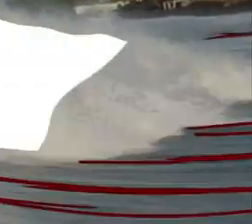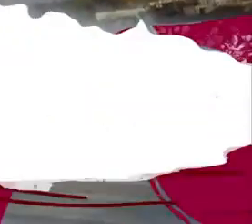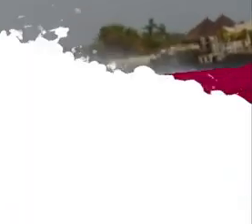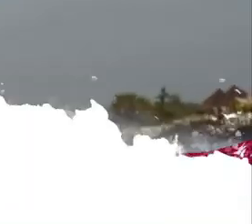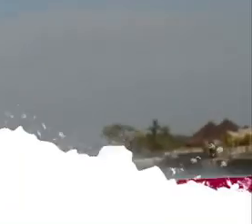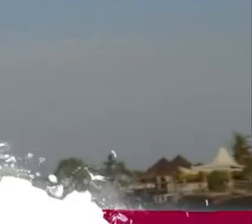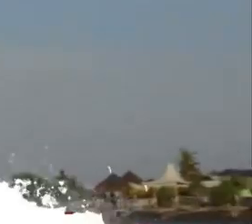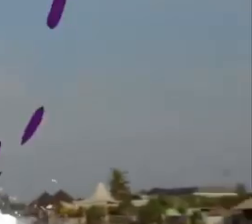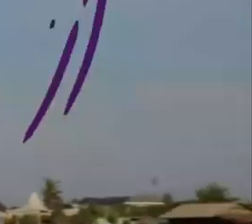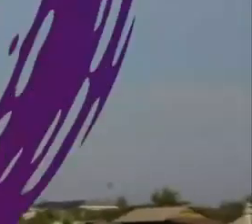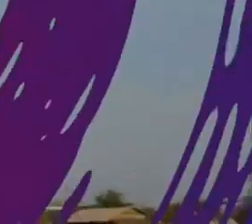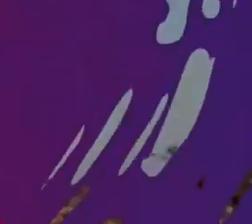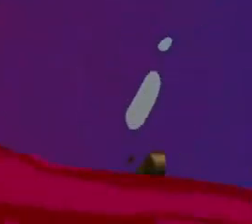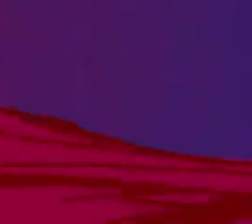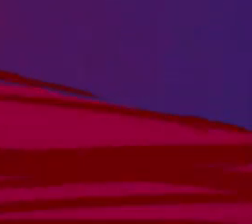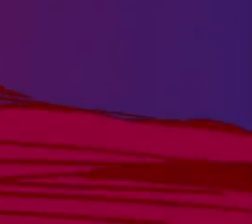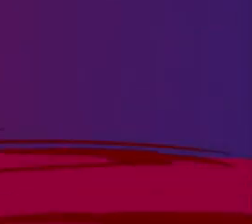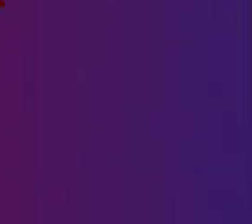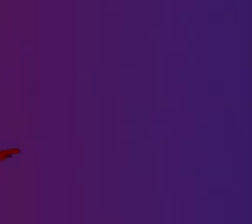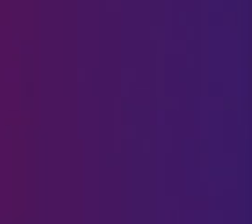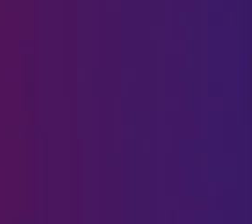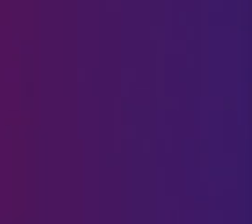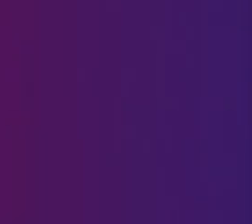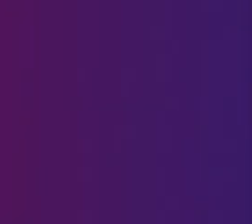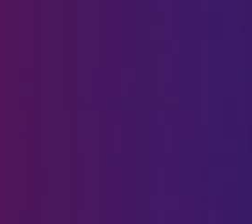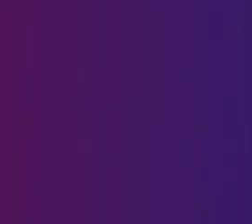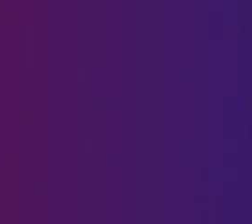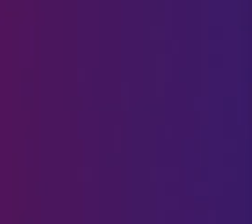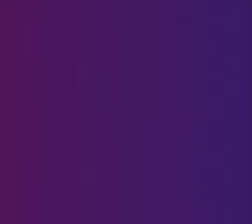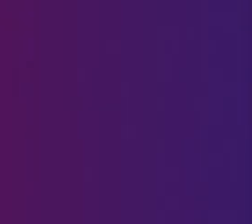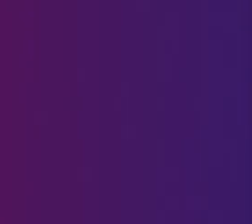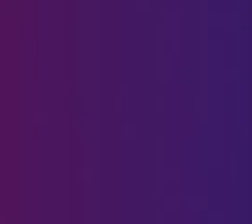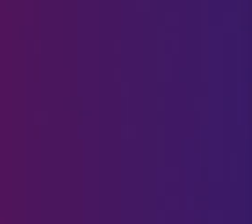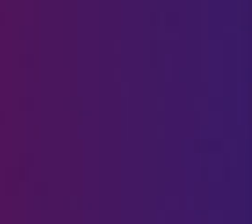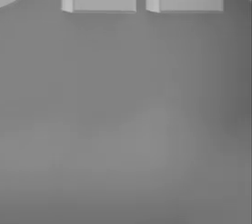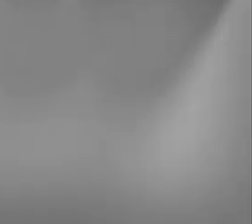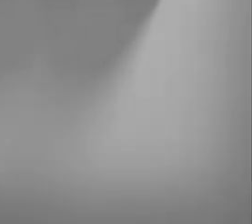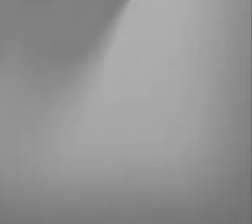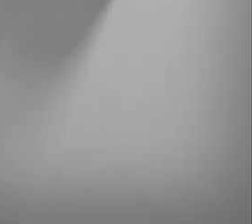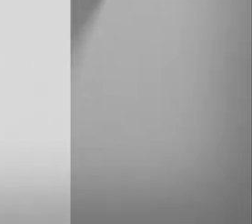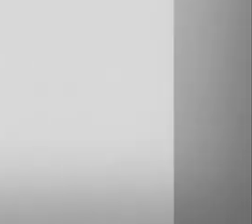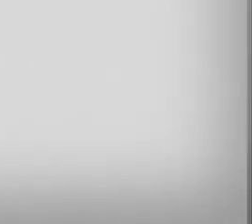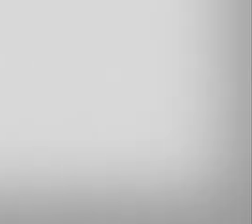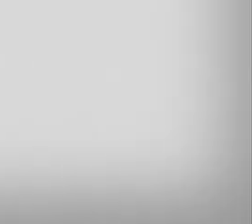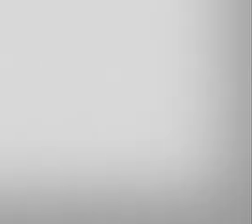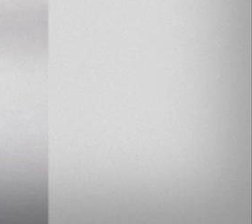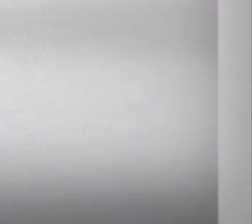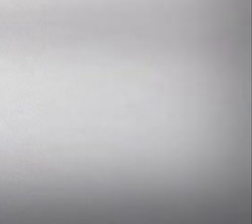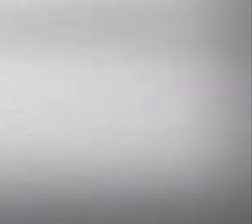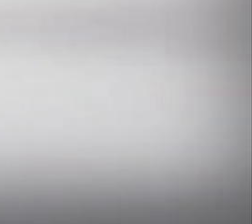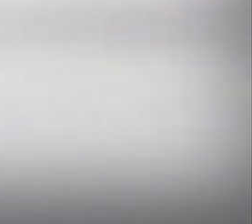Jornal da Cultura. Apoio Bradesco. Abra sua conta sem tarifa pelo app.